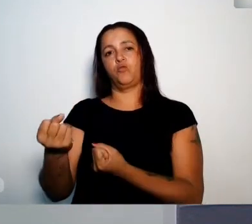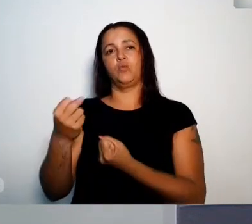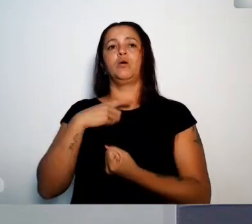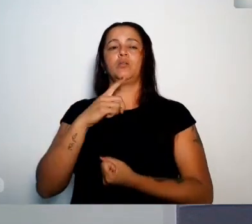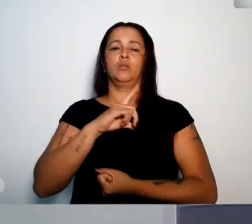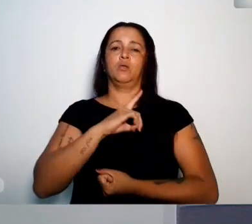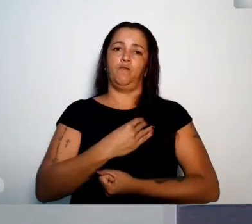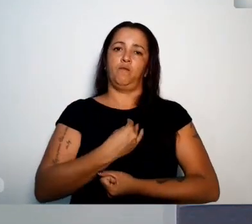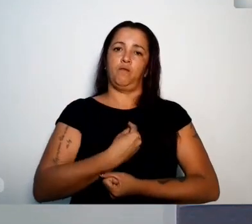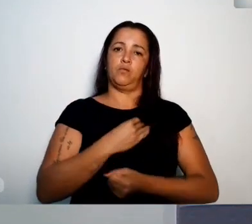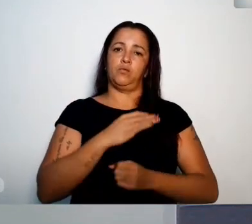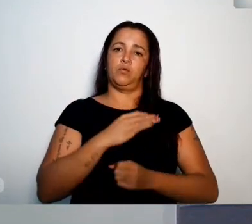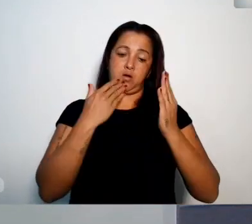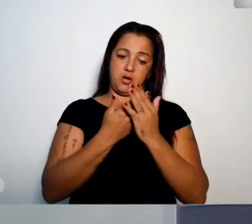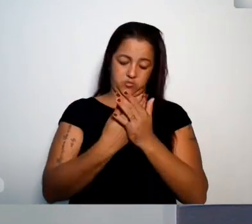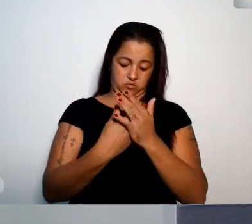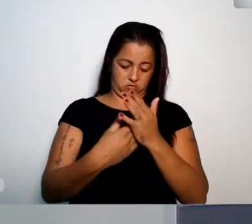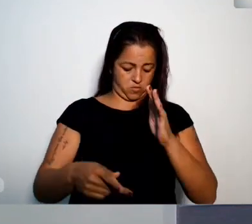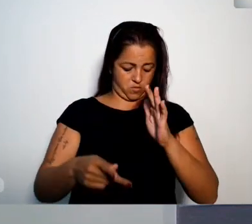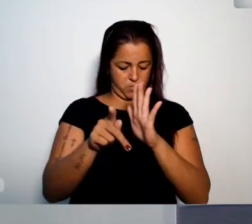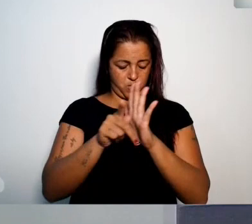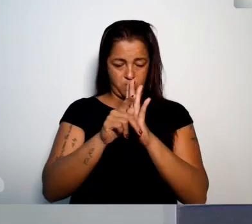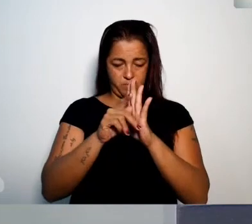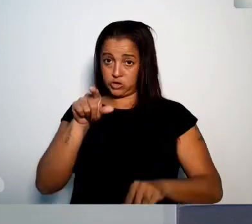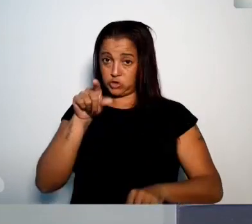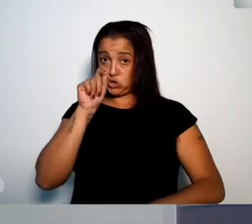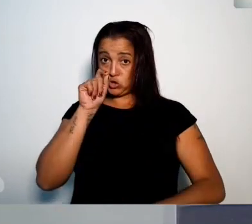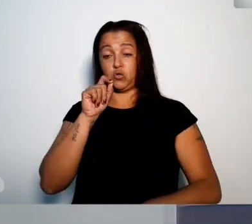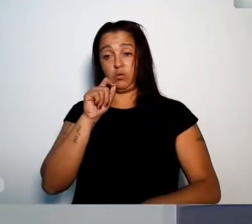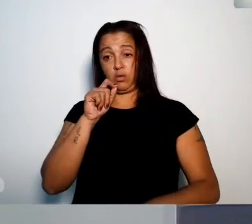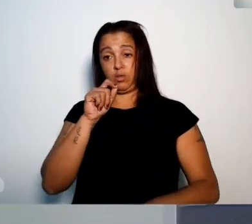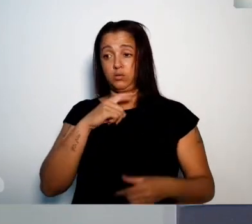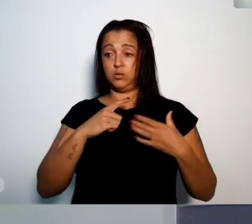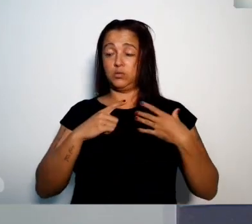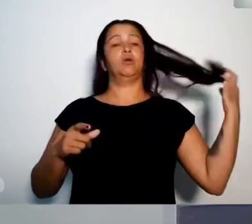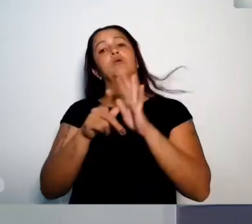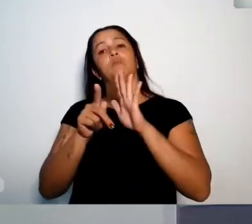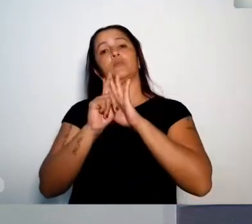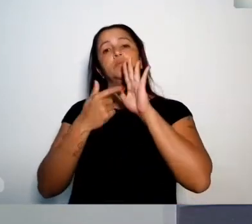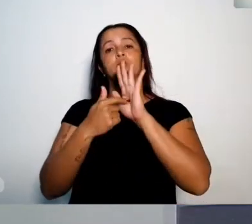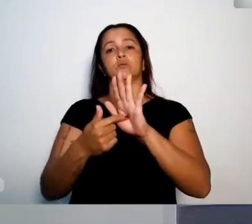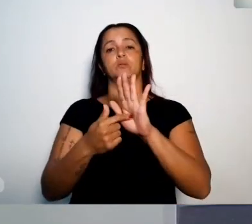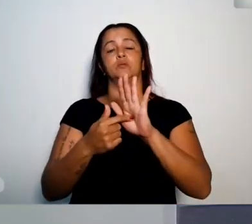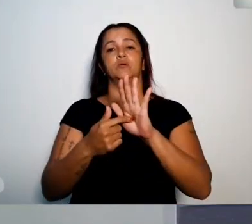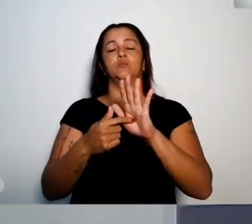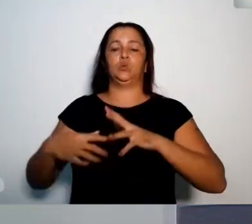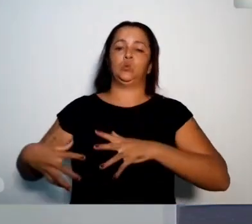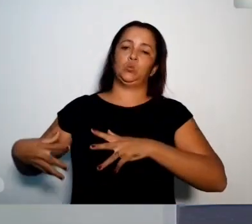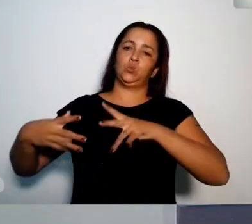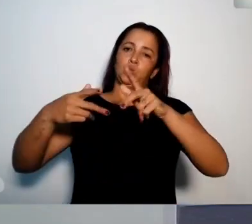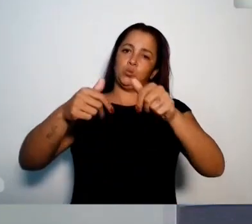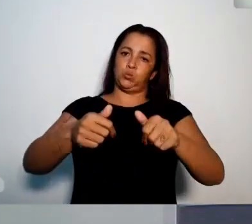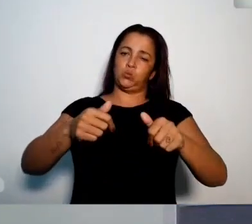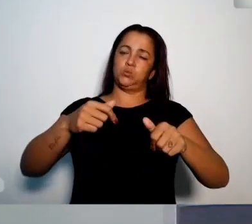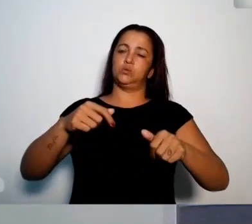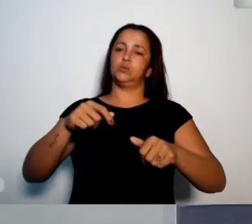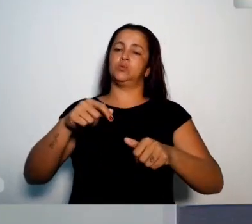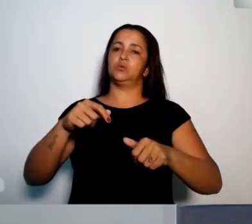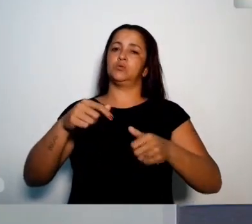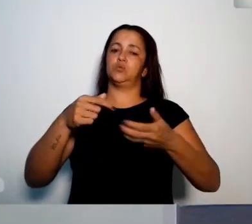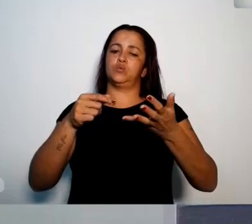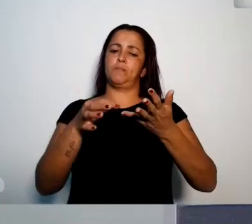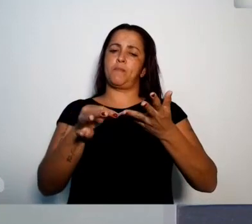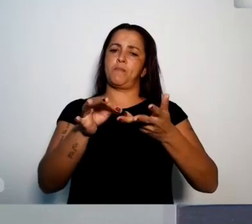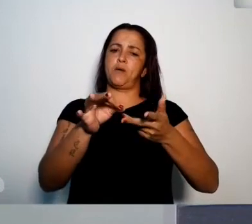caso seja escolhida, e apresentamos todos os elementos para que